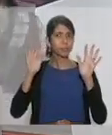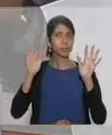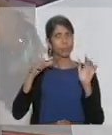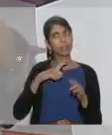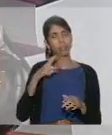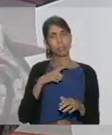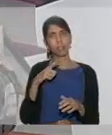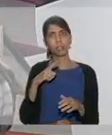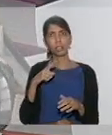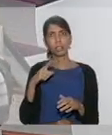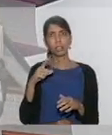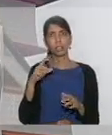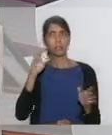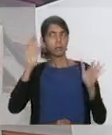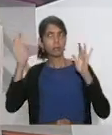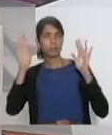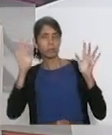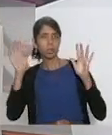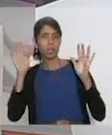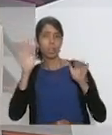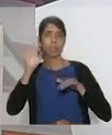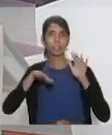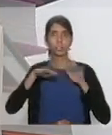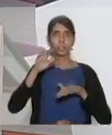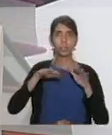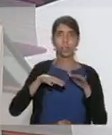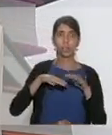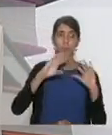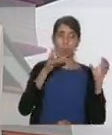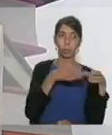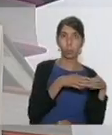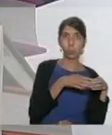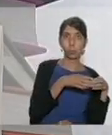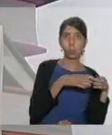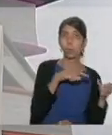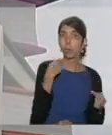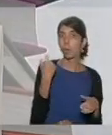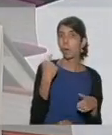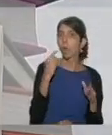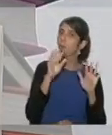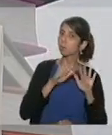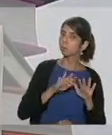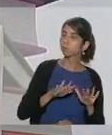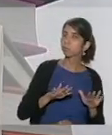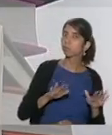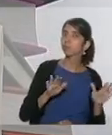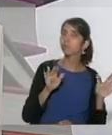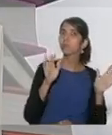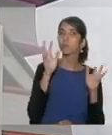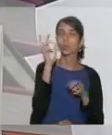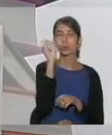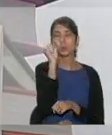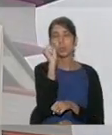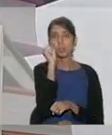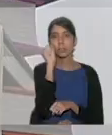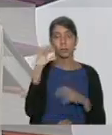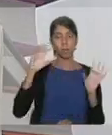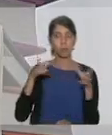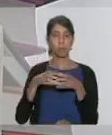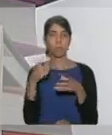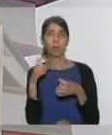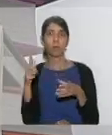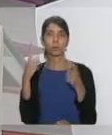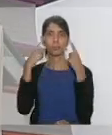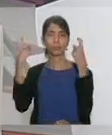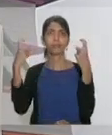como tem um mundo fantástico, se você vem de uma determinada, um clã, você vai ter uma morte mais amena, uma morte dormindo, se você vem